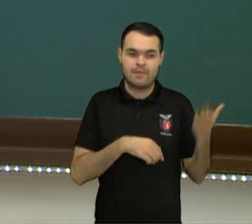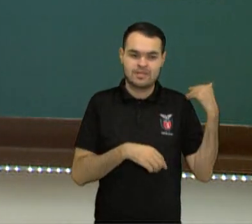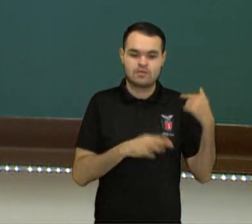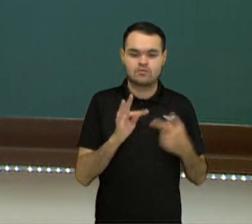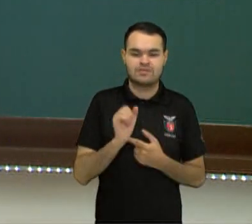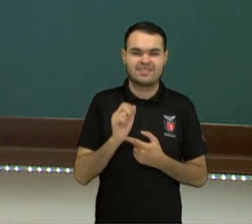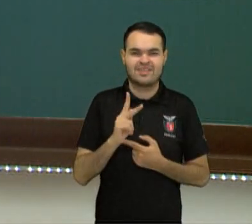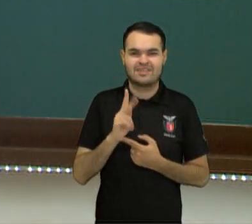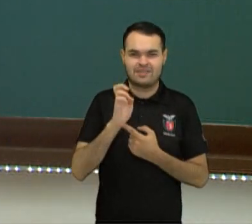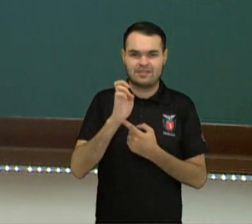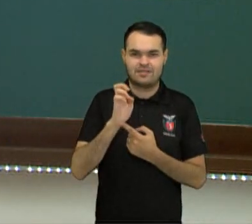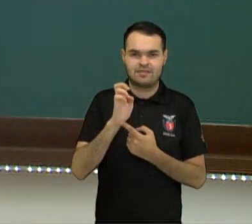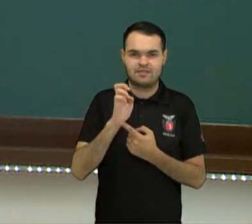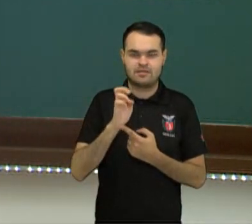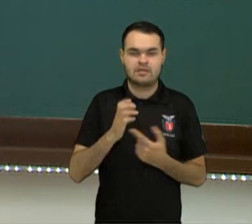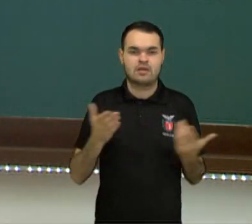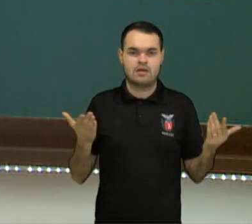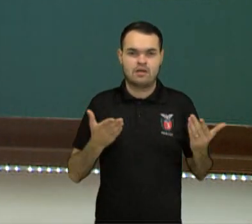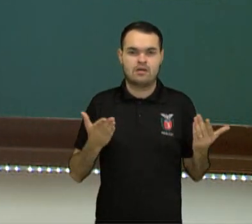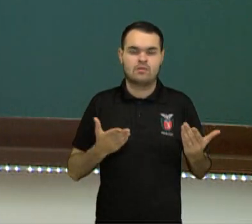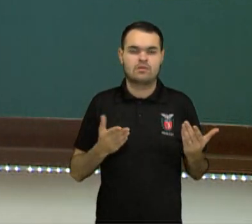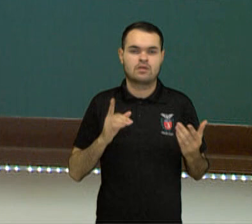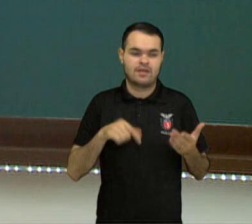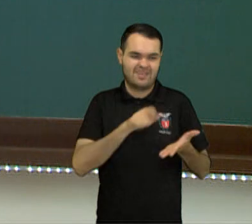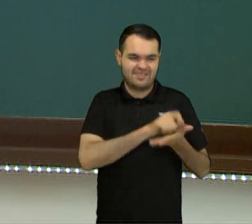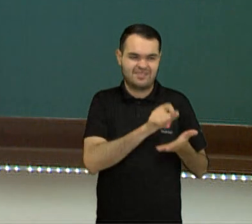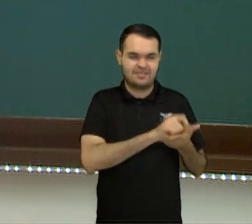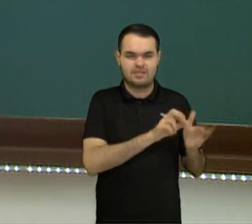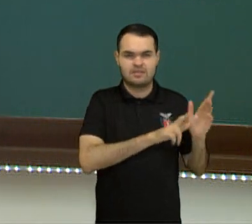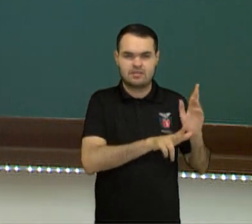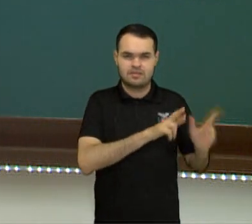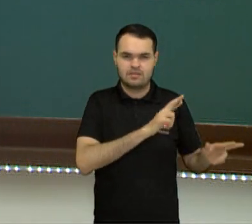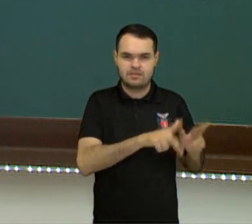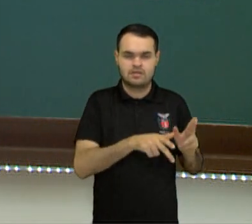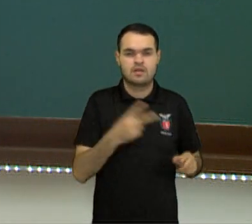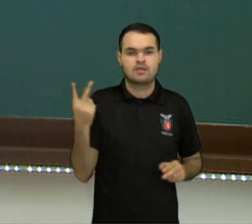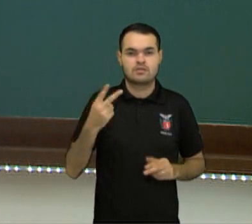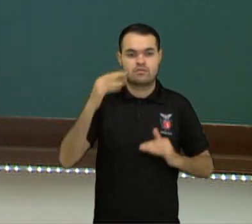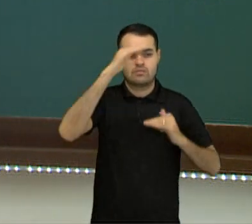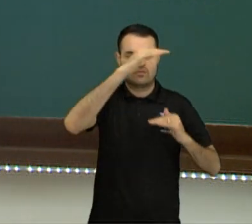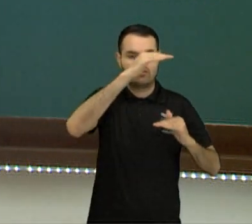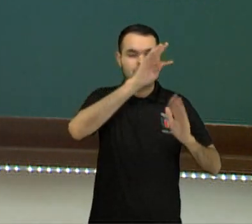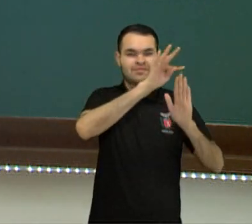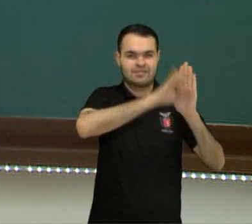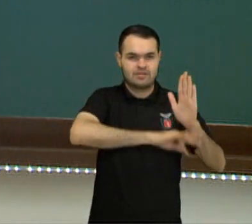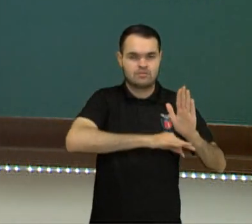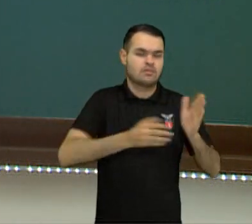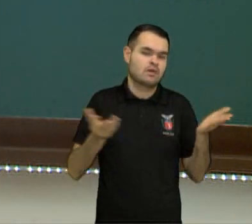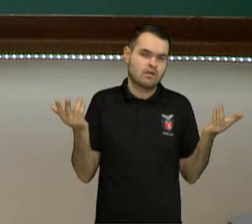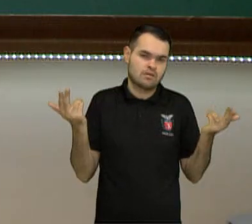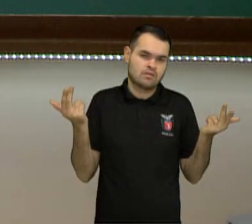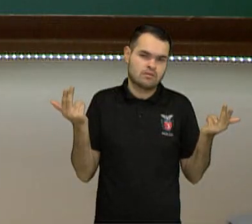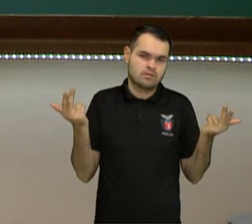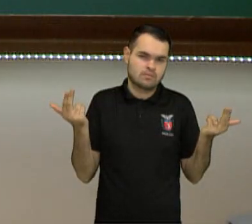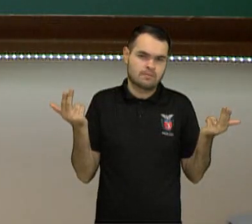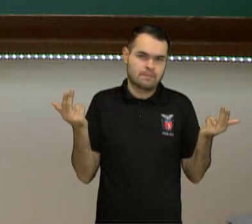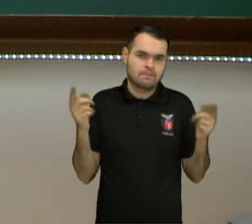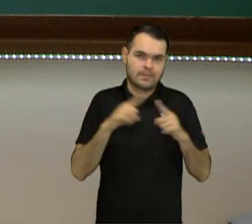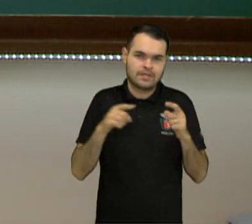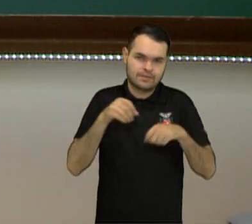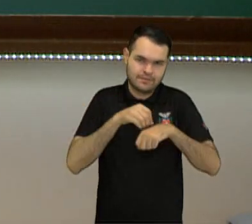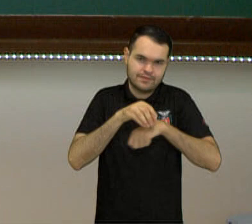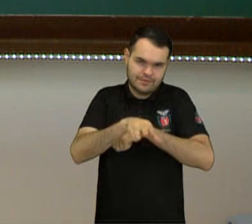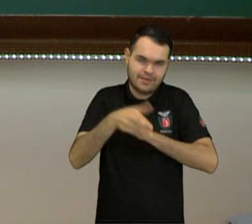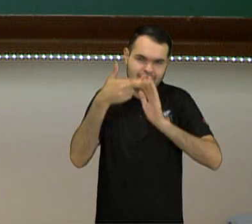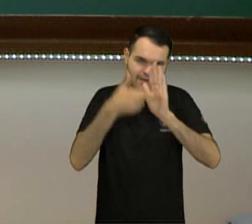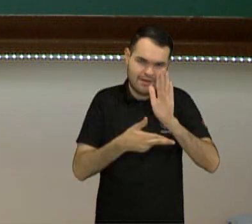ficou mais fácil. A segunda parte do texto é para vocês fazerem a mesma coisa. Só que agora eu já falei mais ou menos a regra, né? Então, não